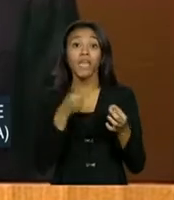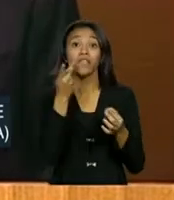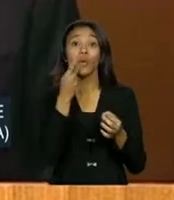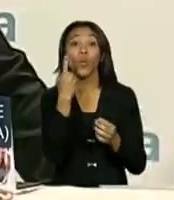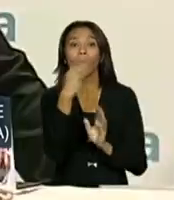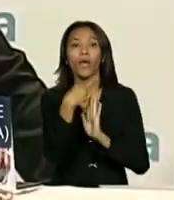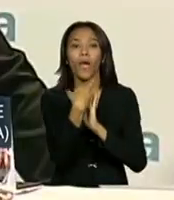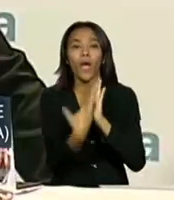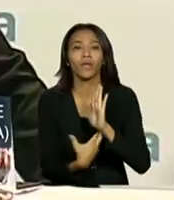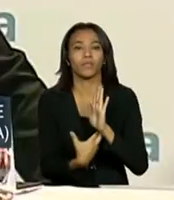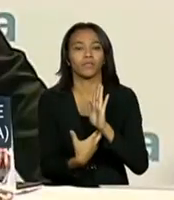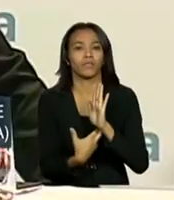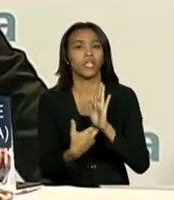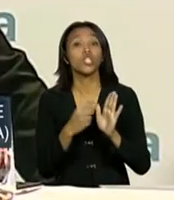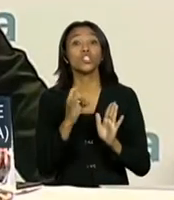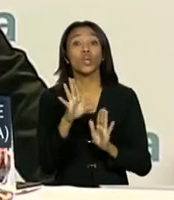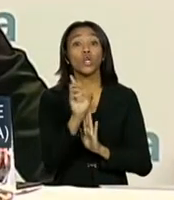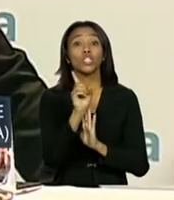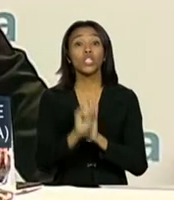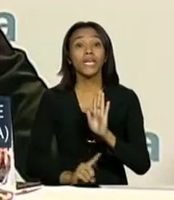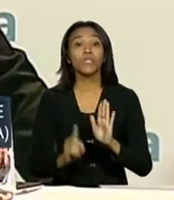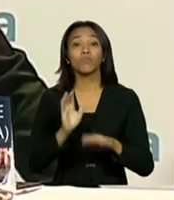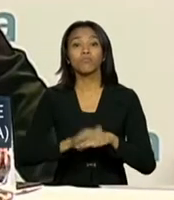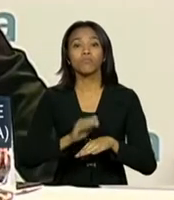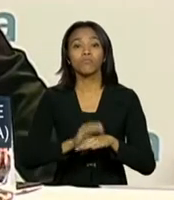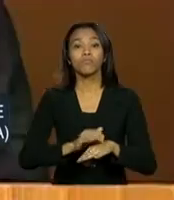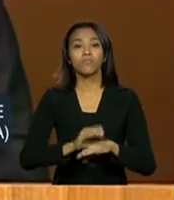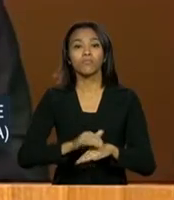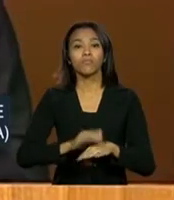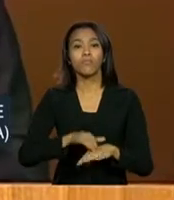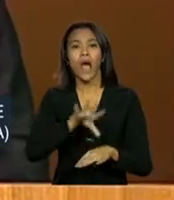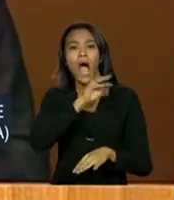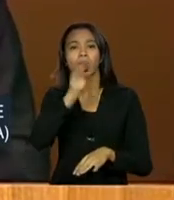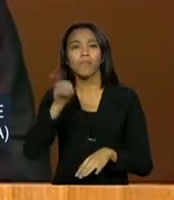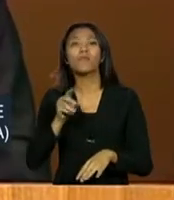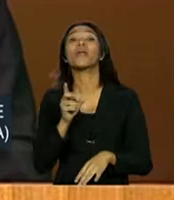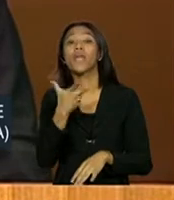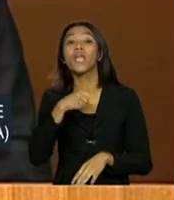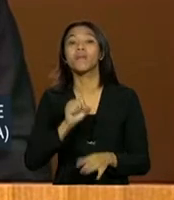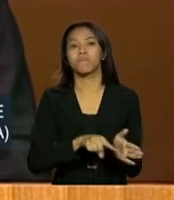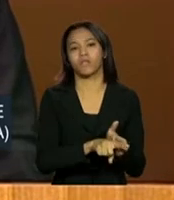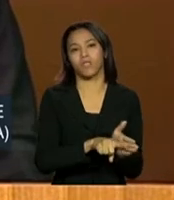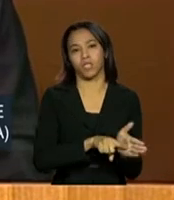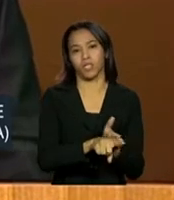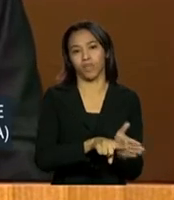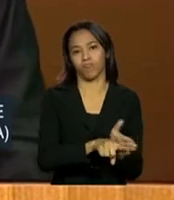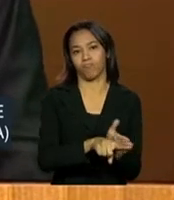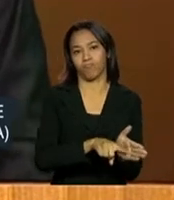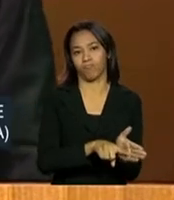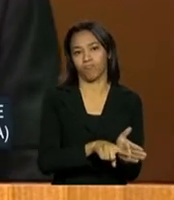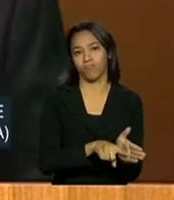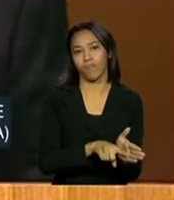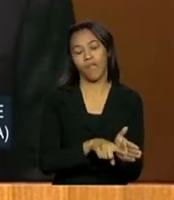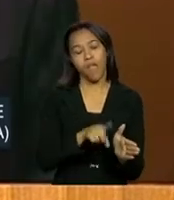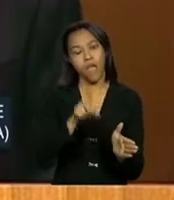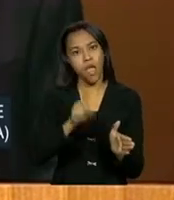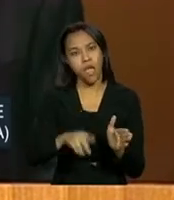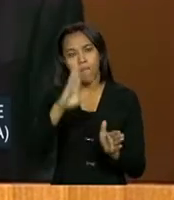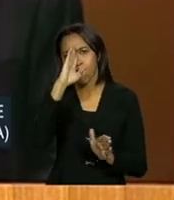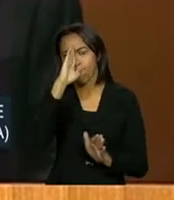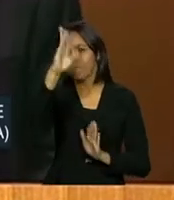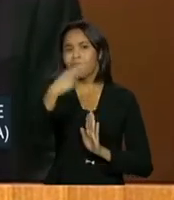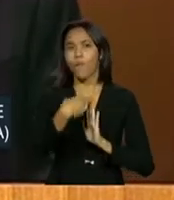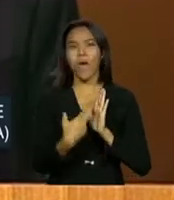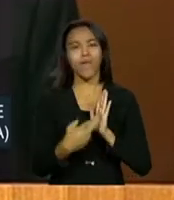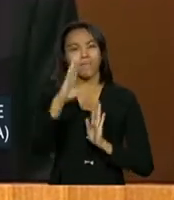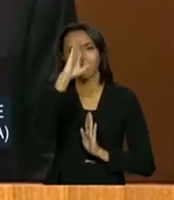critério. Só tem direito à palavra quem pesquisa. E eu acho que esse é um critério fundamental,